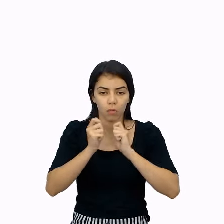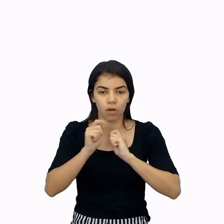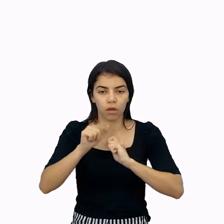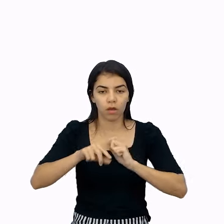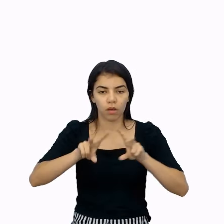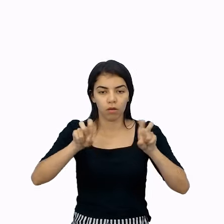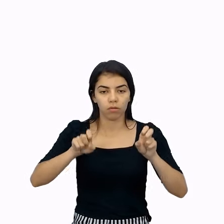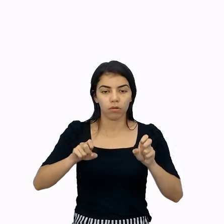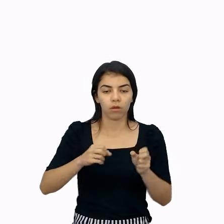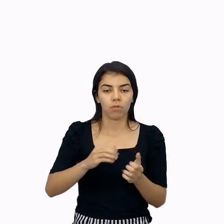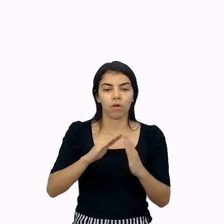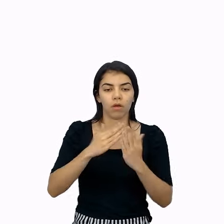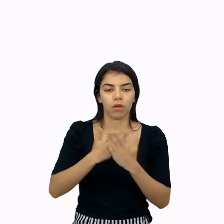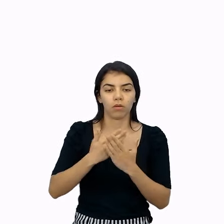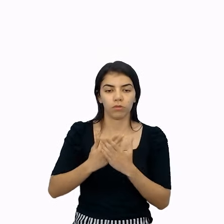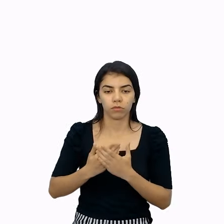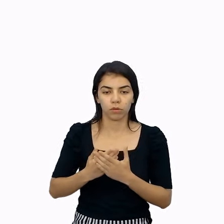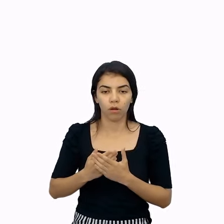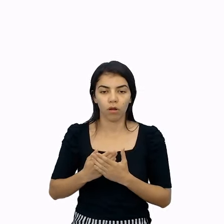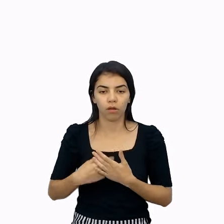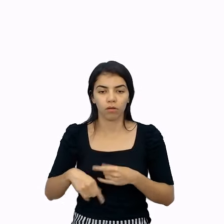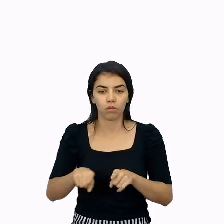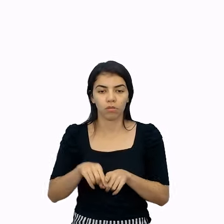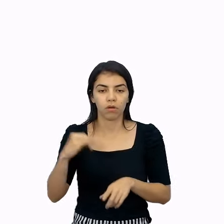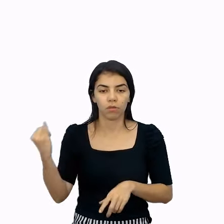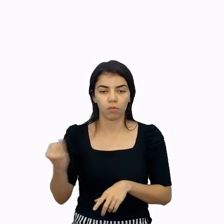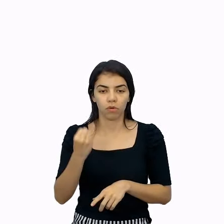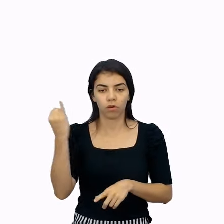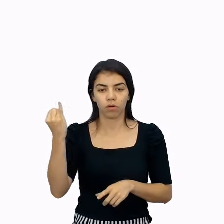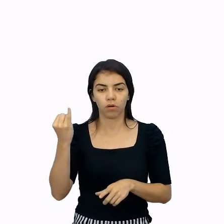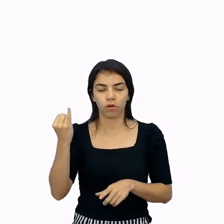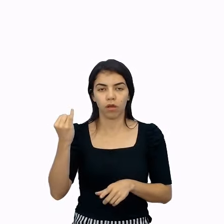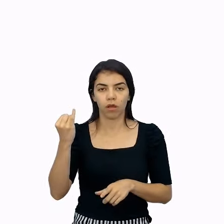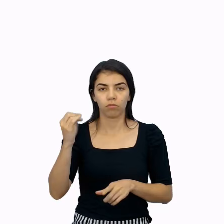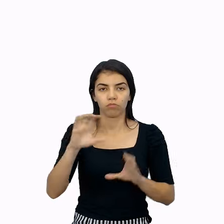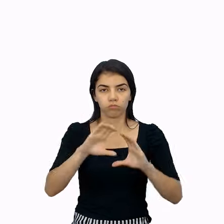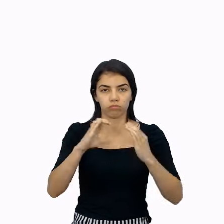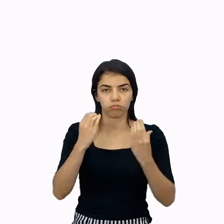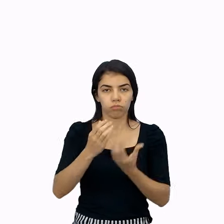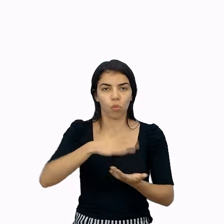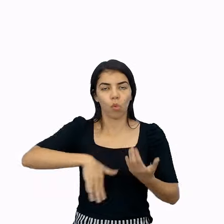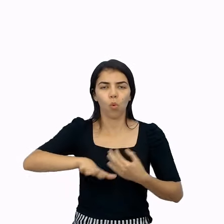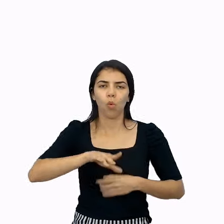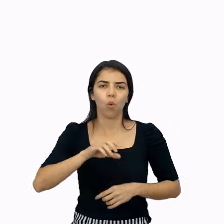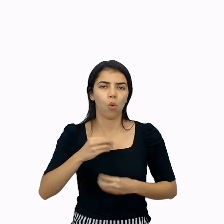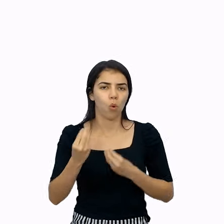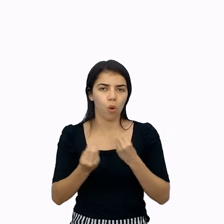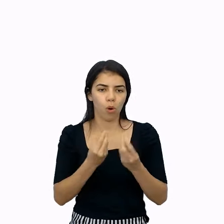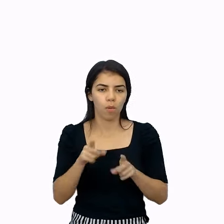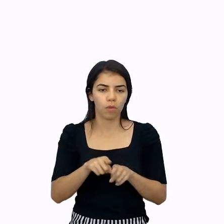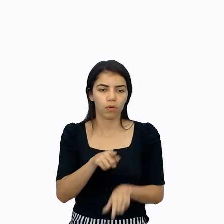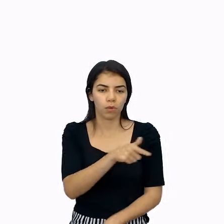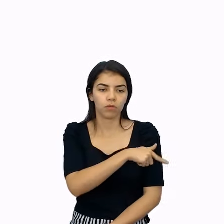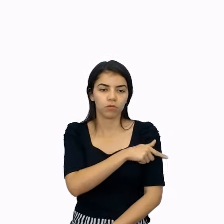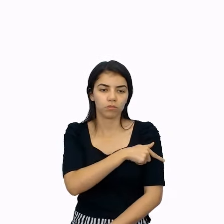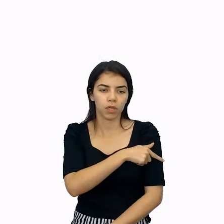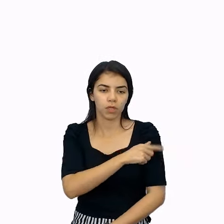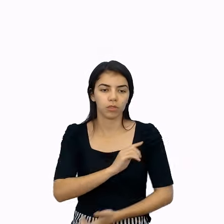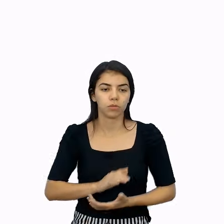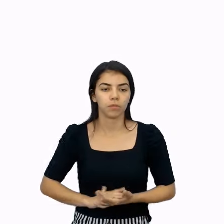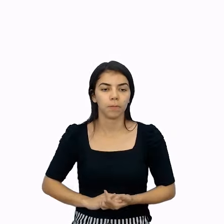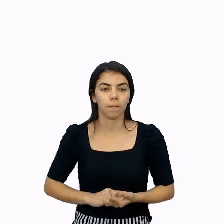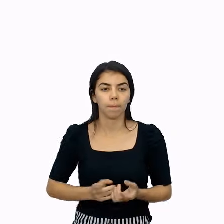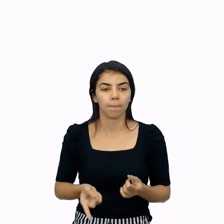que estudam e a importância que ela tem para a comunidade. Já no sétimo ano, nós temos